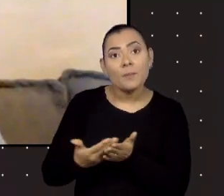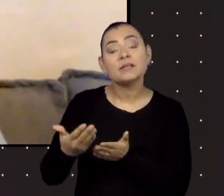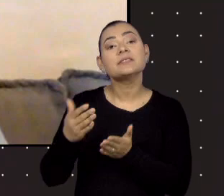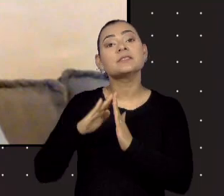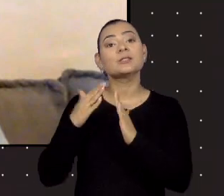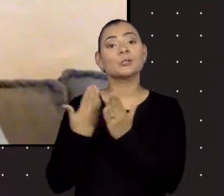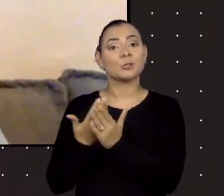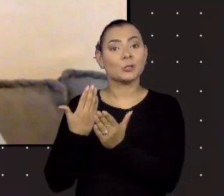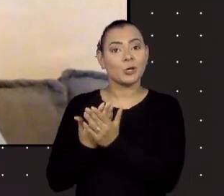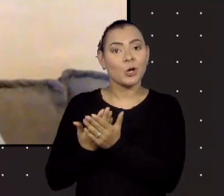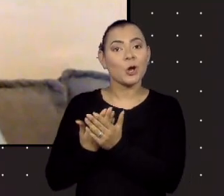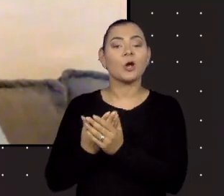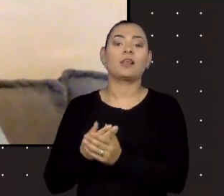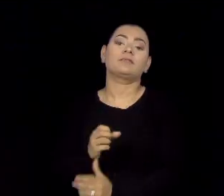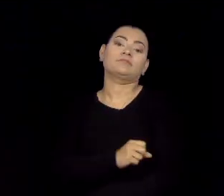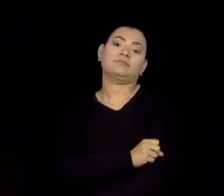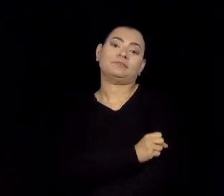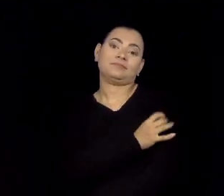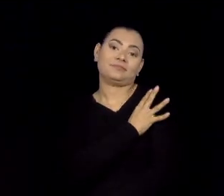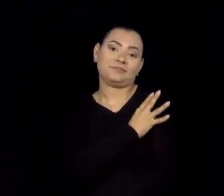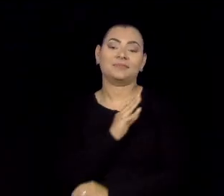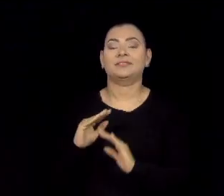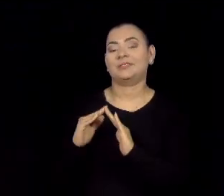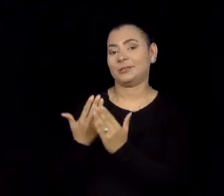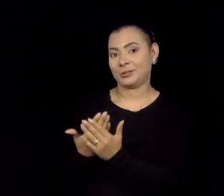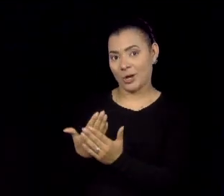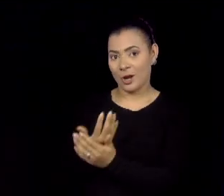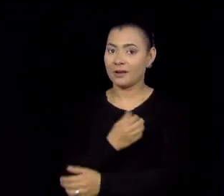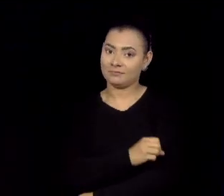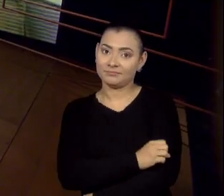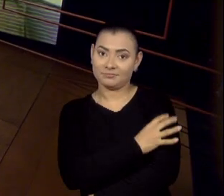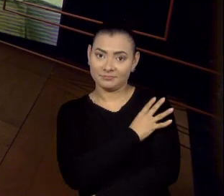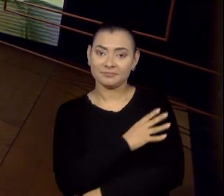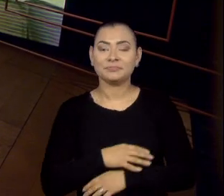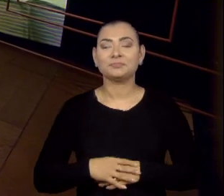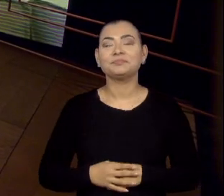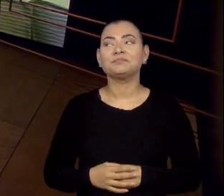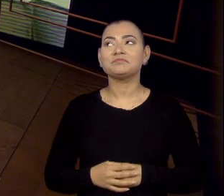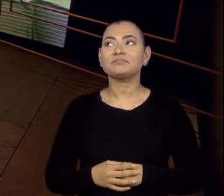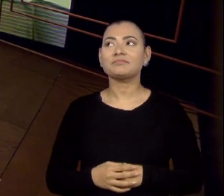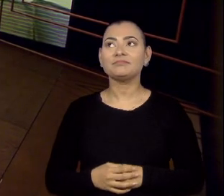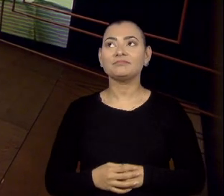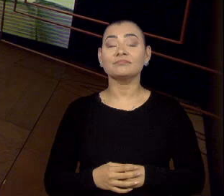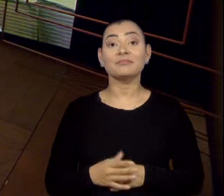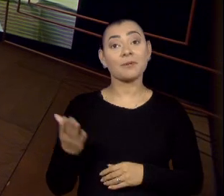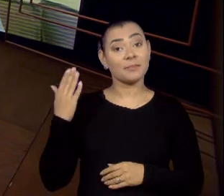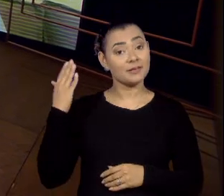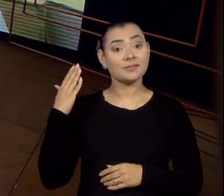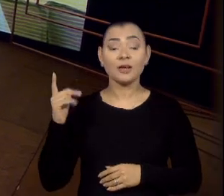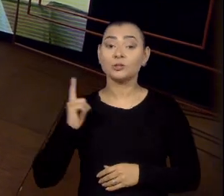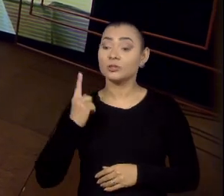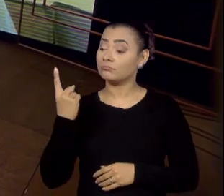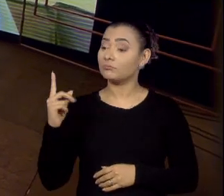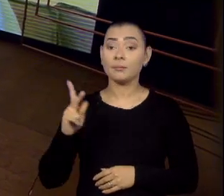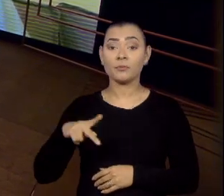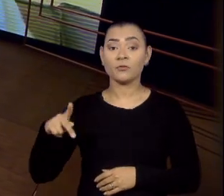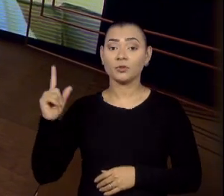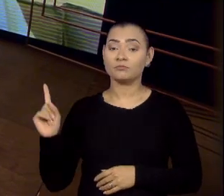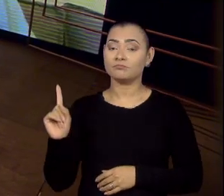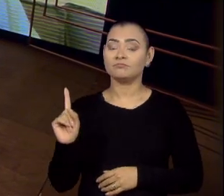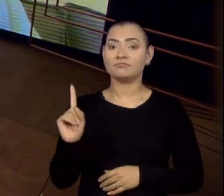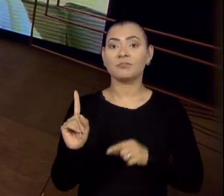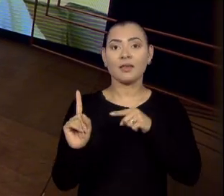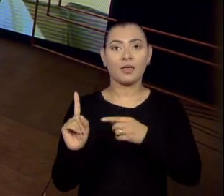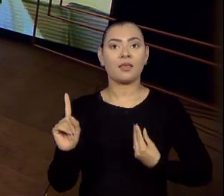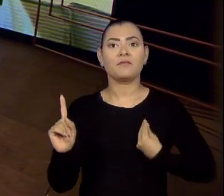escola fundamental, primário, hoje é fundamental. E tinha uma professora, que ficou